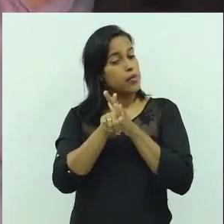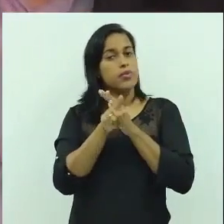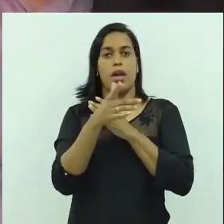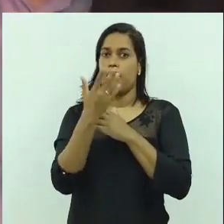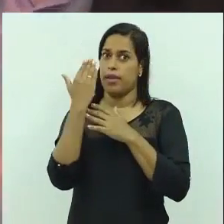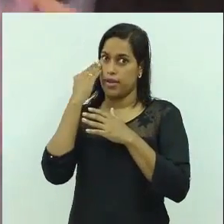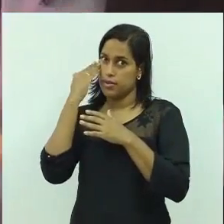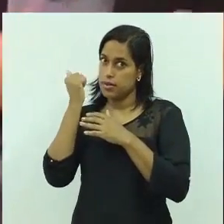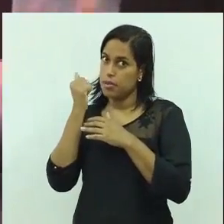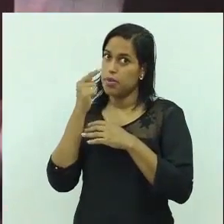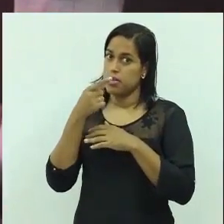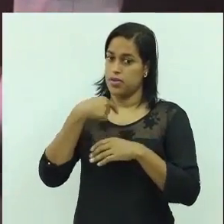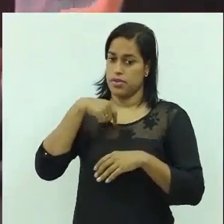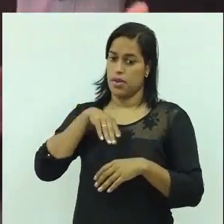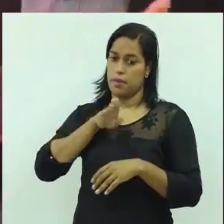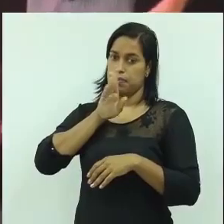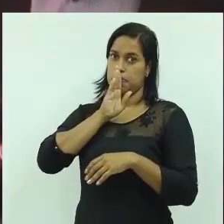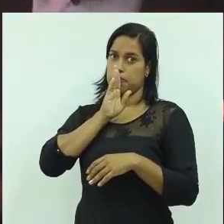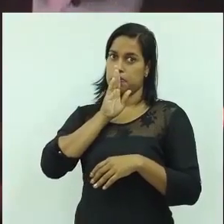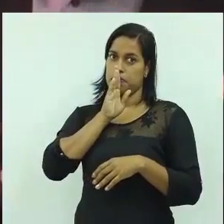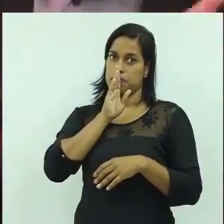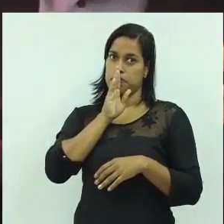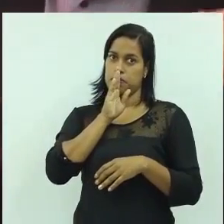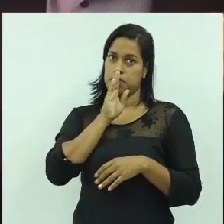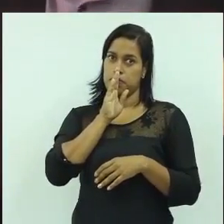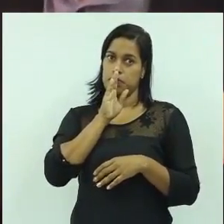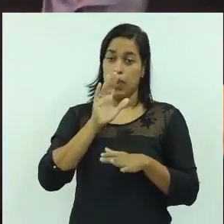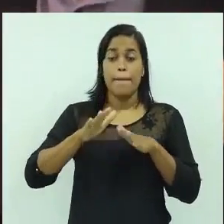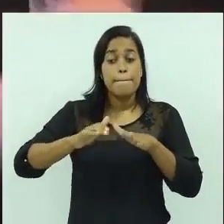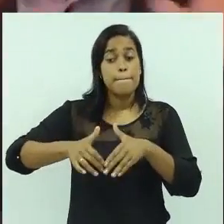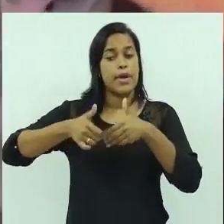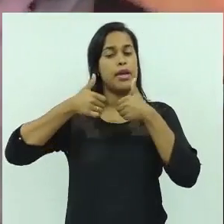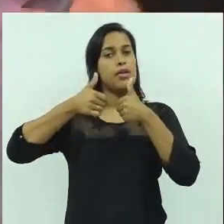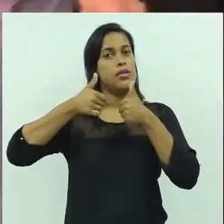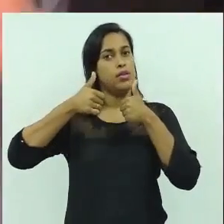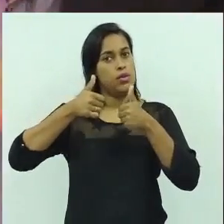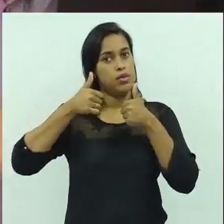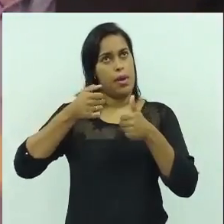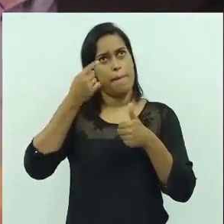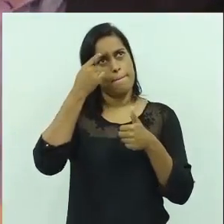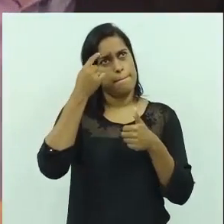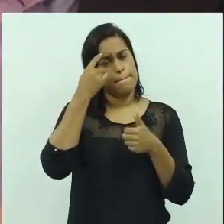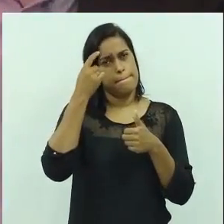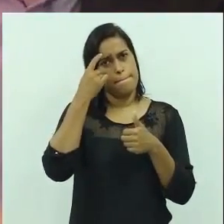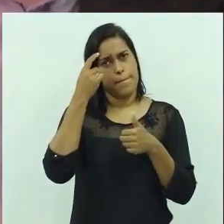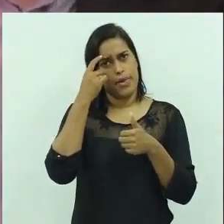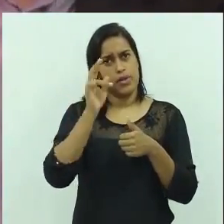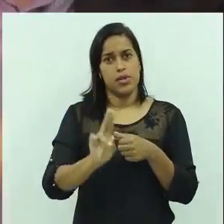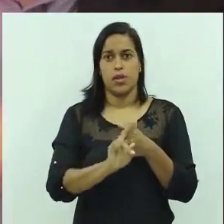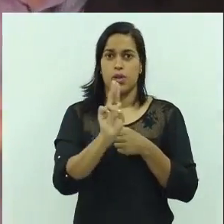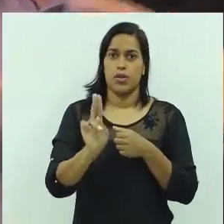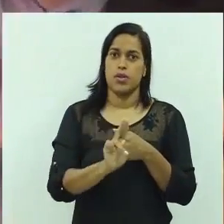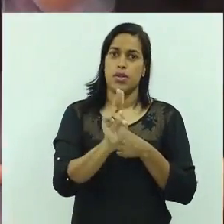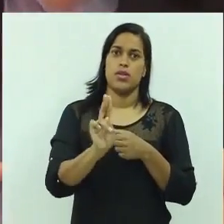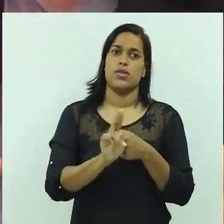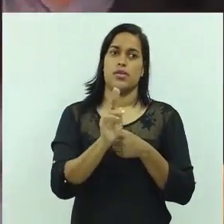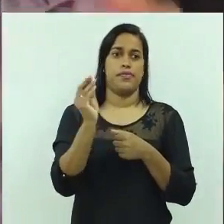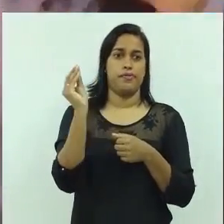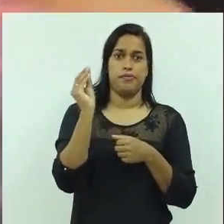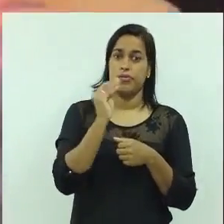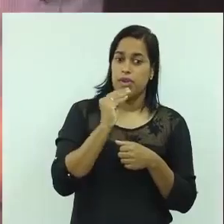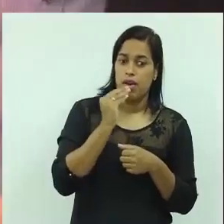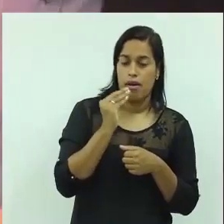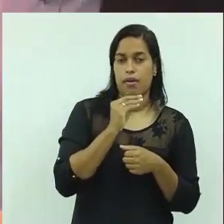quer ouvir. Se você se omite de colocar um ponto a melhorar, então não pense, mesmo que a empresa utilize na entrevista pontos